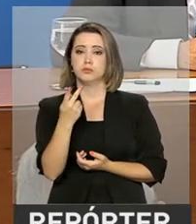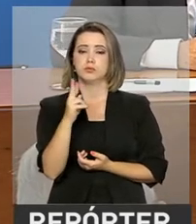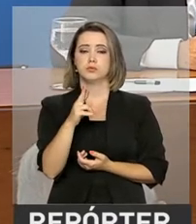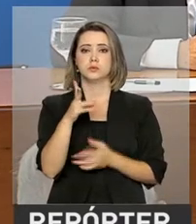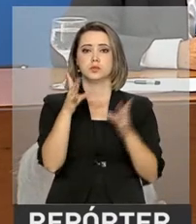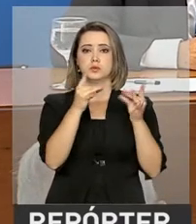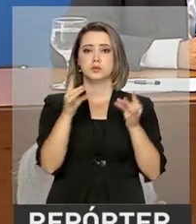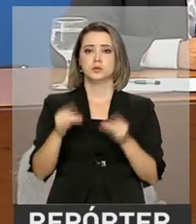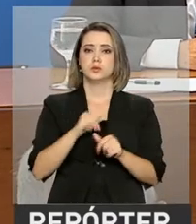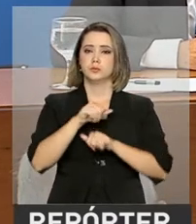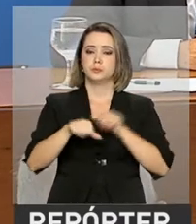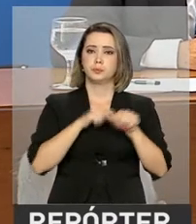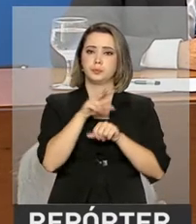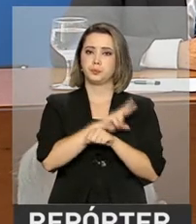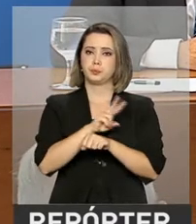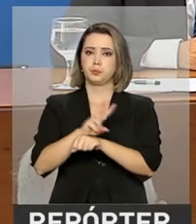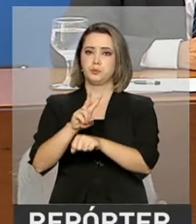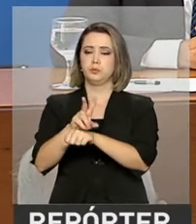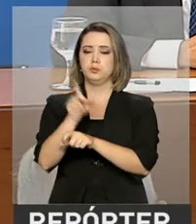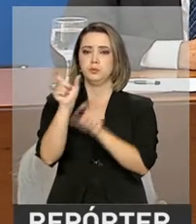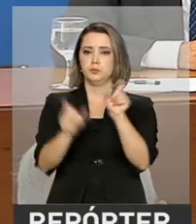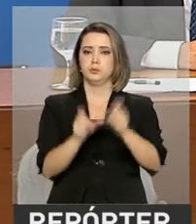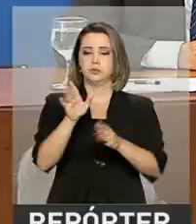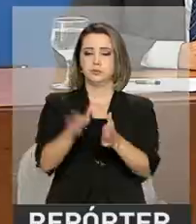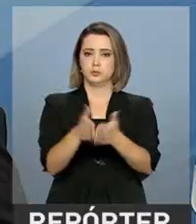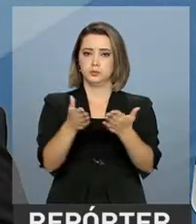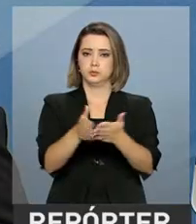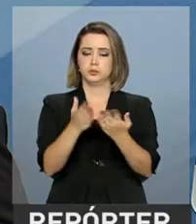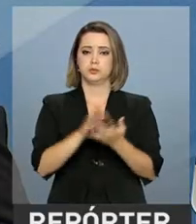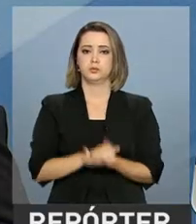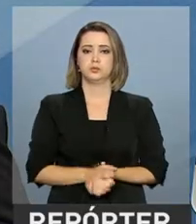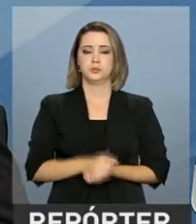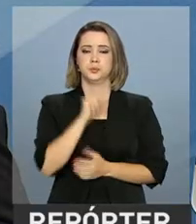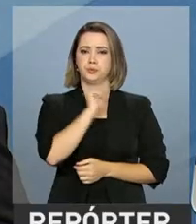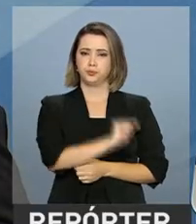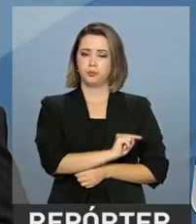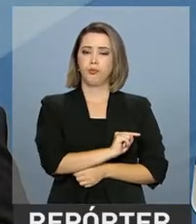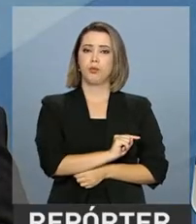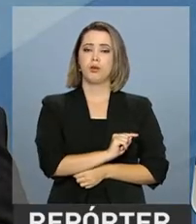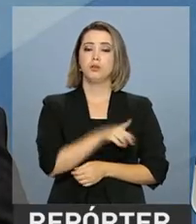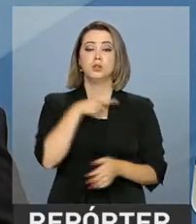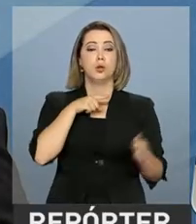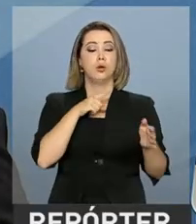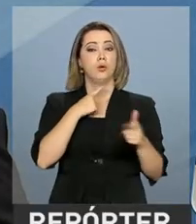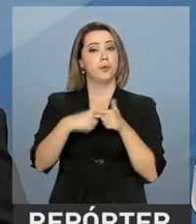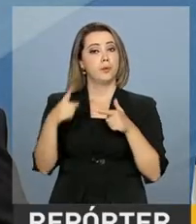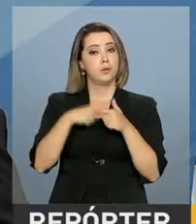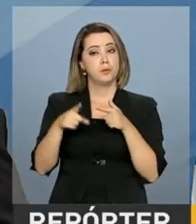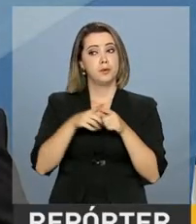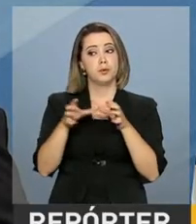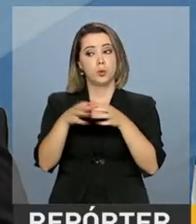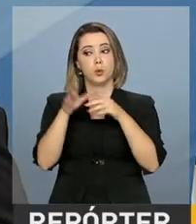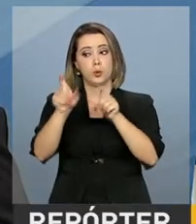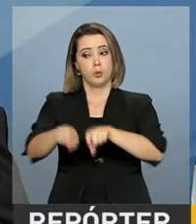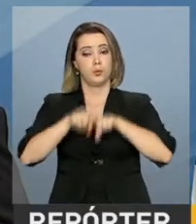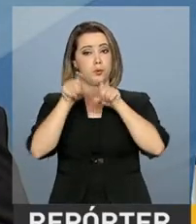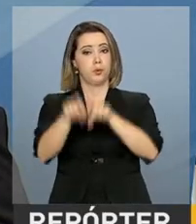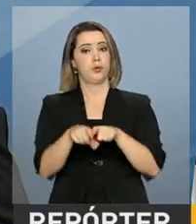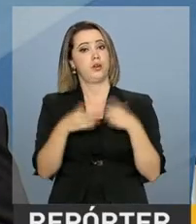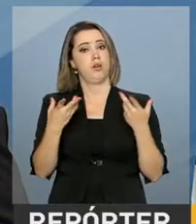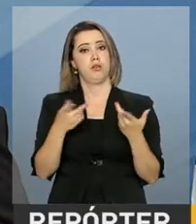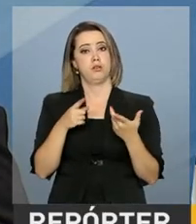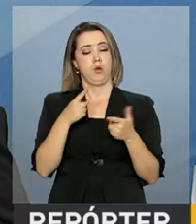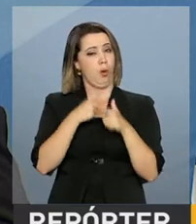vão garantir proteção aos brasileiros mais pobres a questão dos trabalhadores rurais a questão do